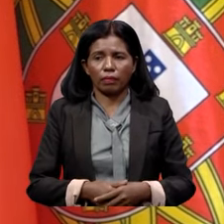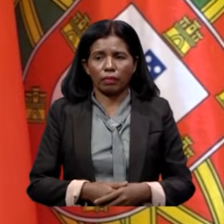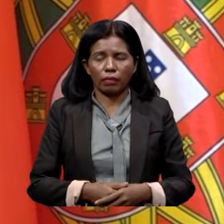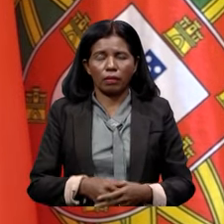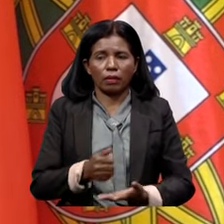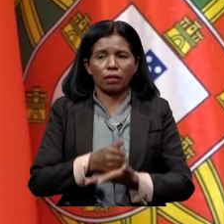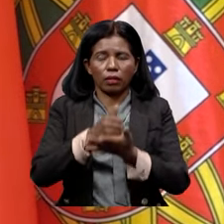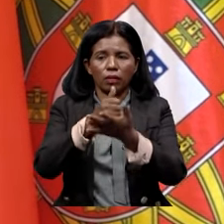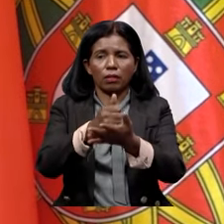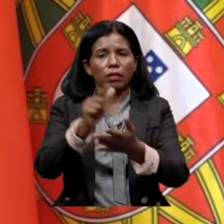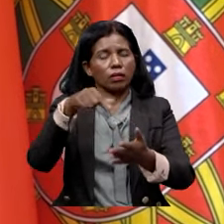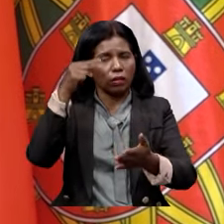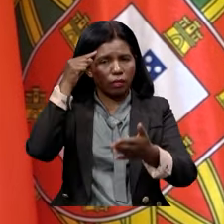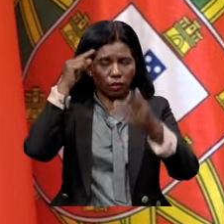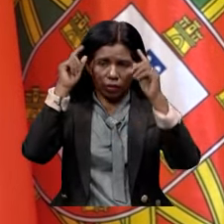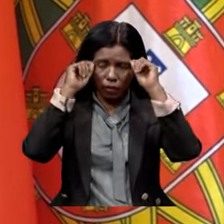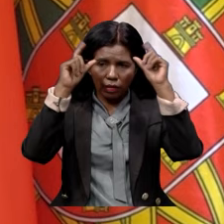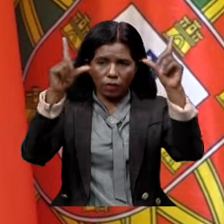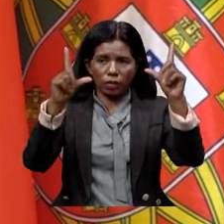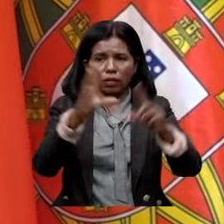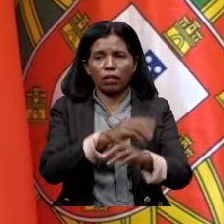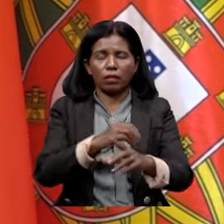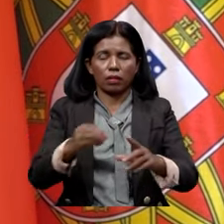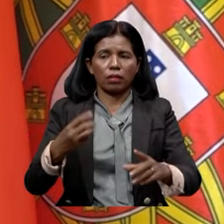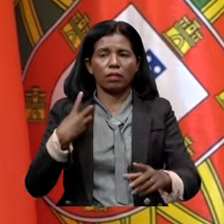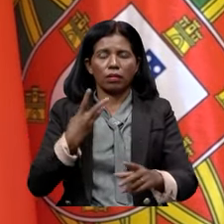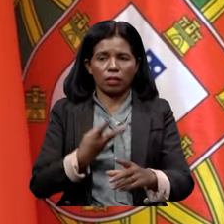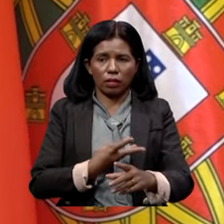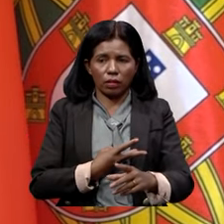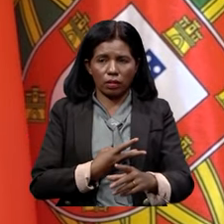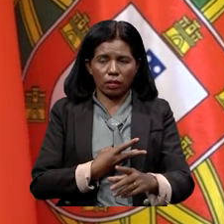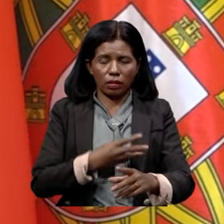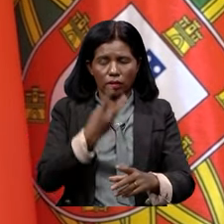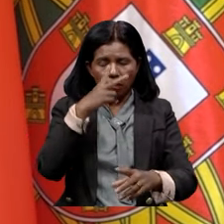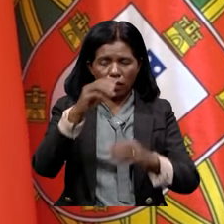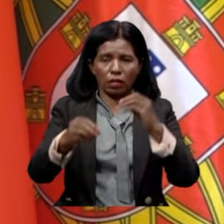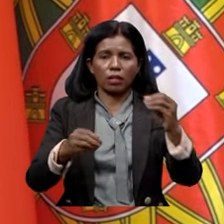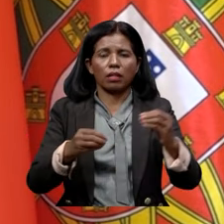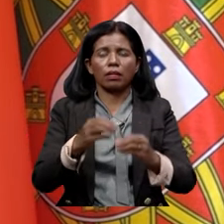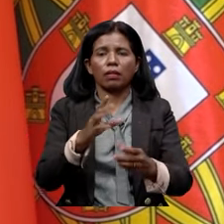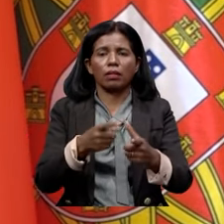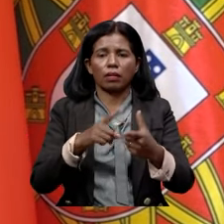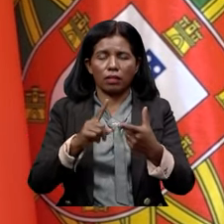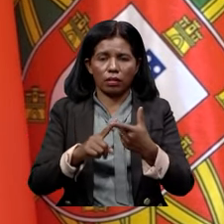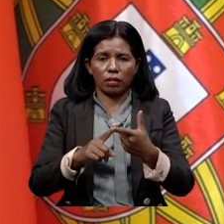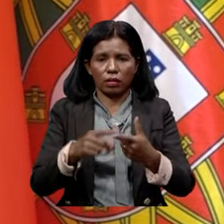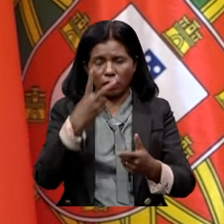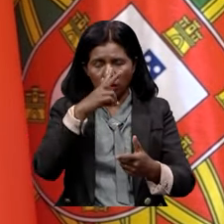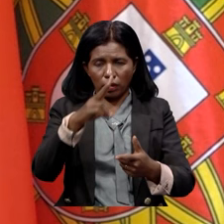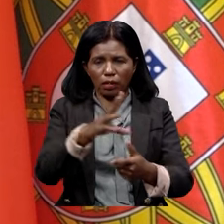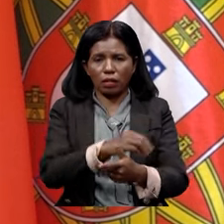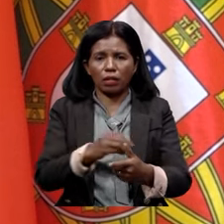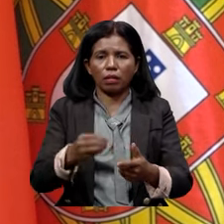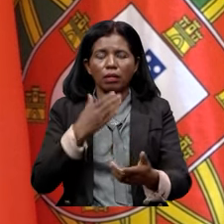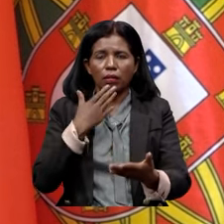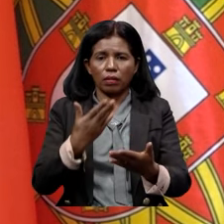ajudar o Governo de Timor-Leste no caminho para a diversificação da sua economia e da valorização de um setor estratégico